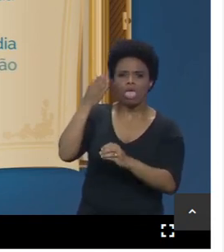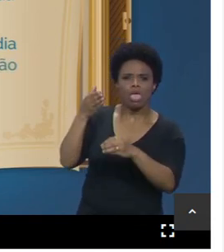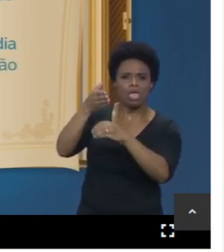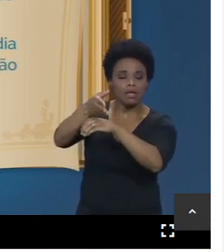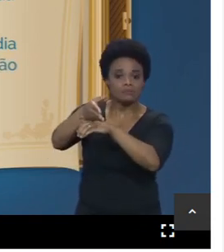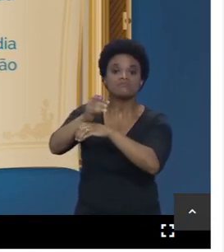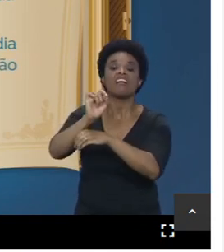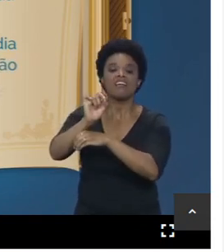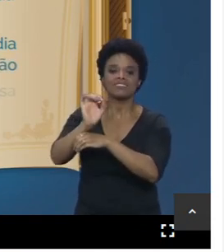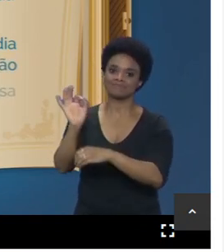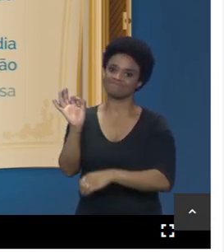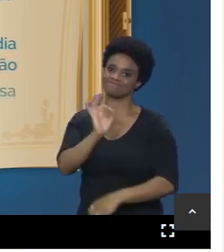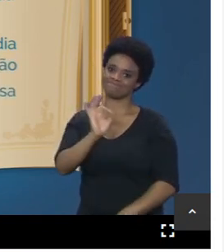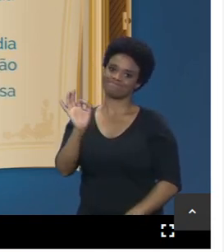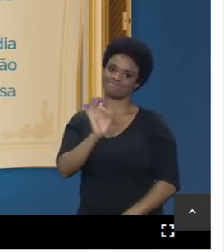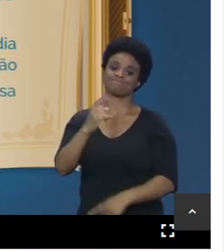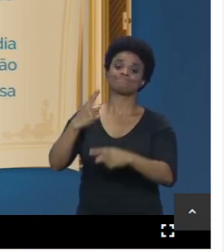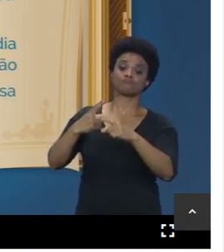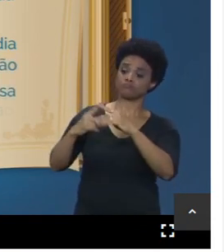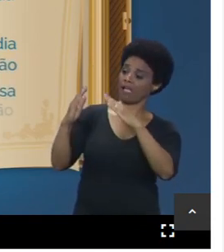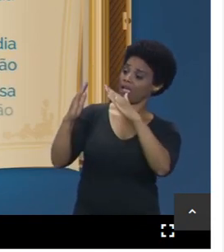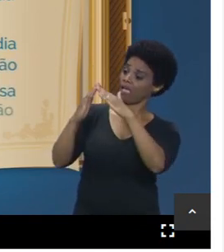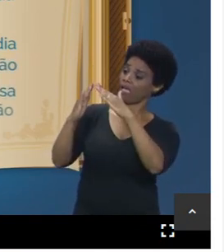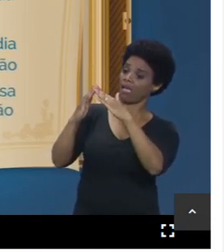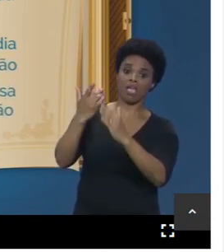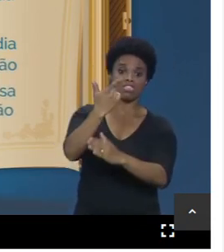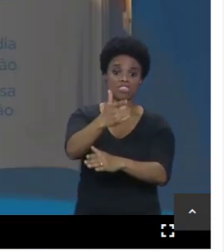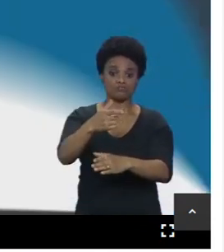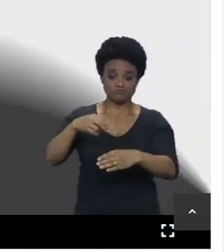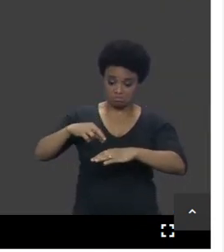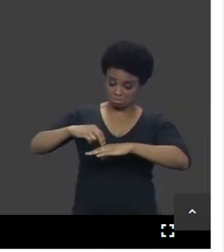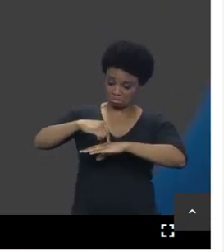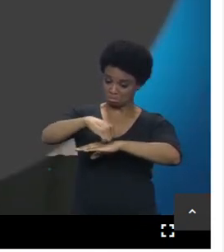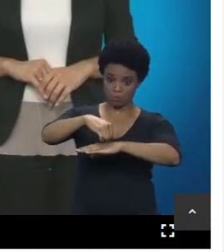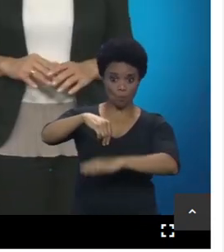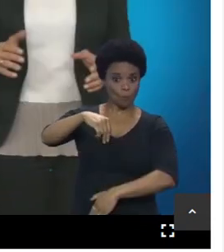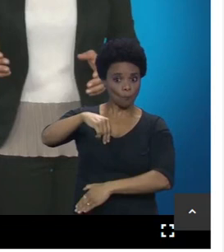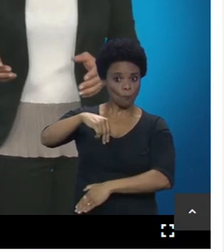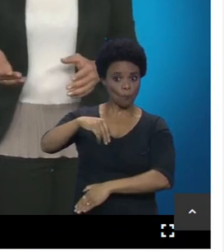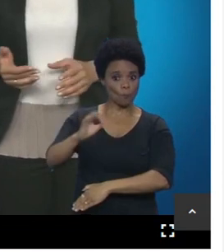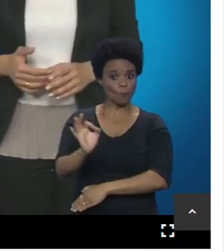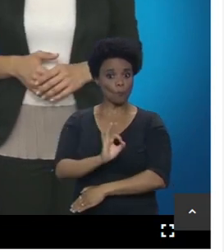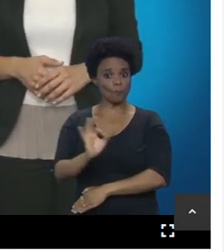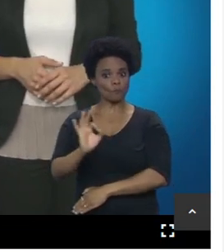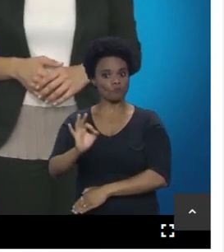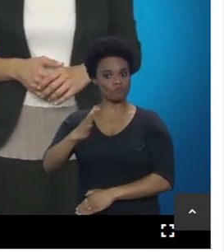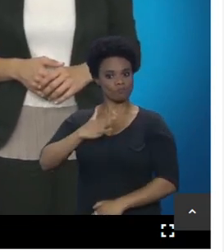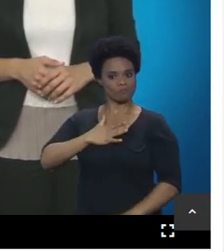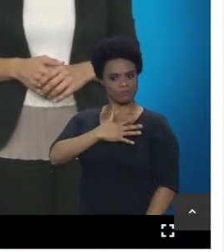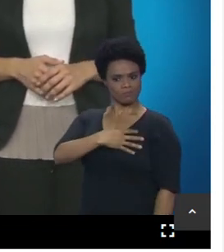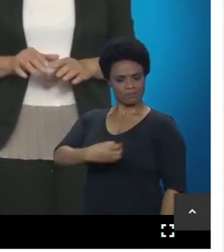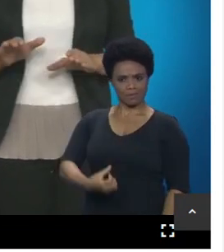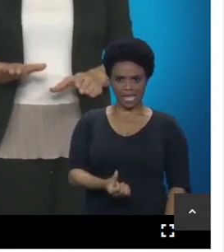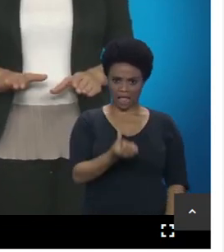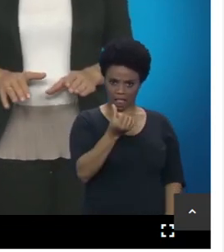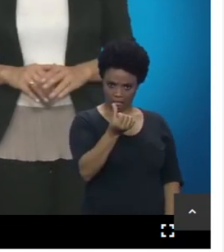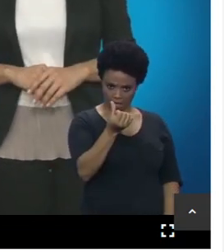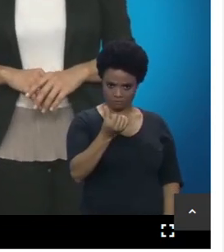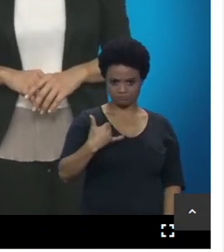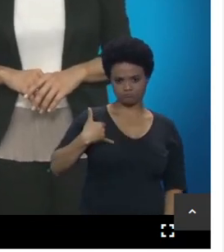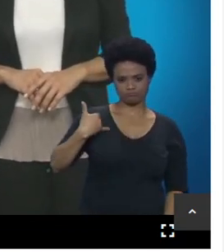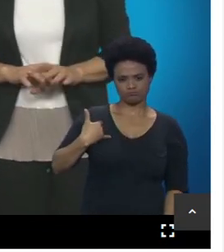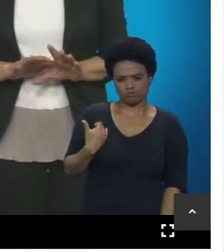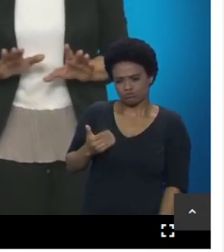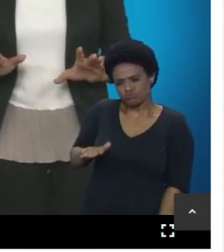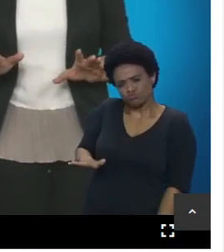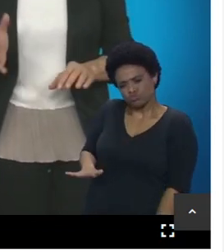nela não, porque na casa não tinha chão. Quando meu filho de 6 anos, o Chico, era bem